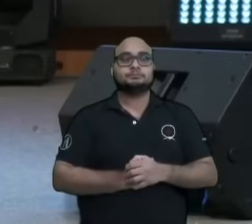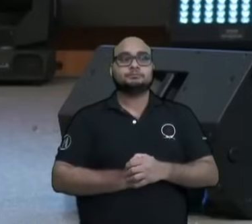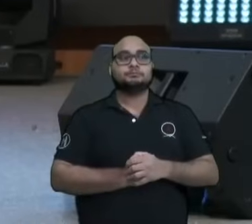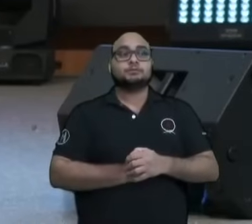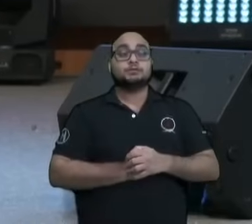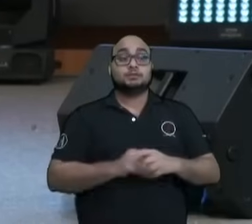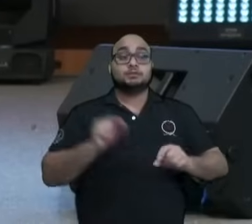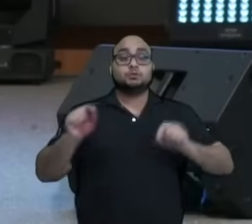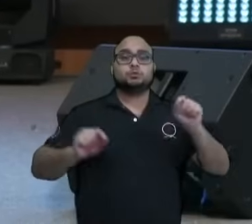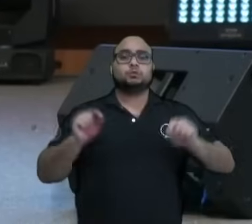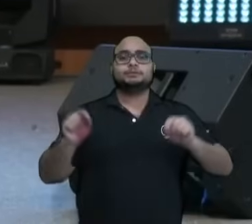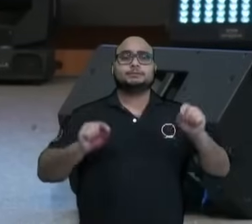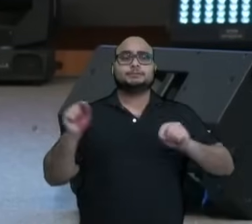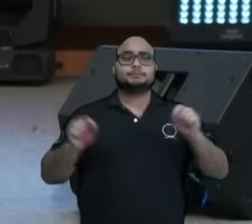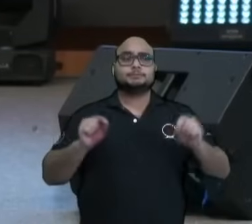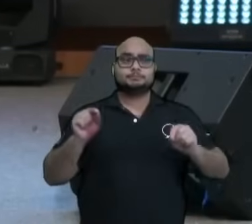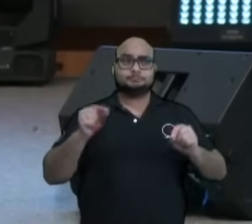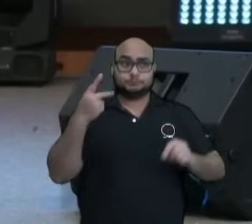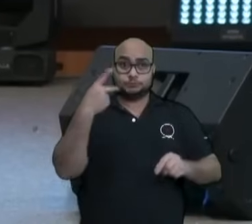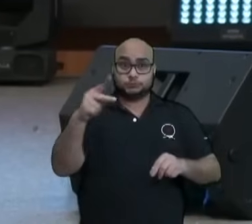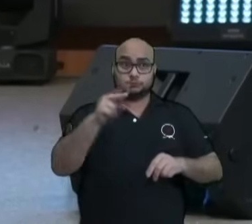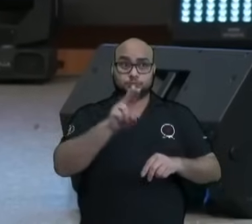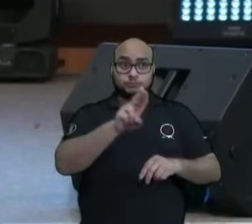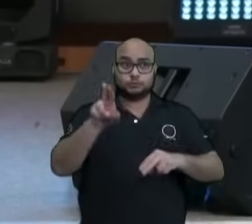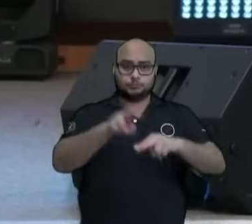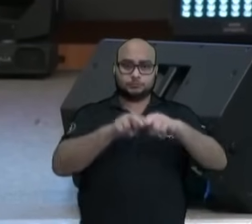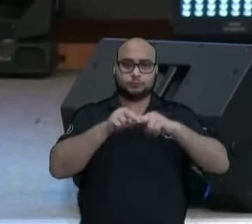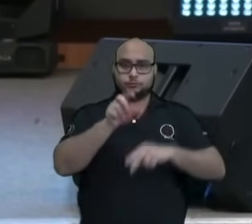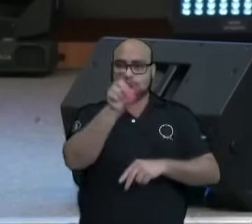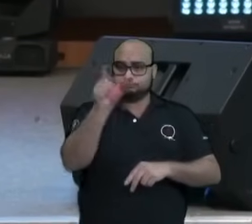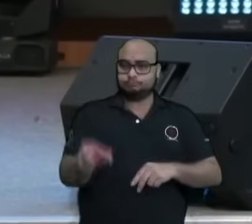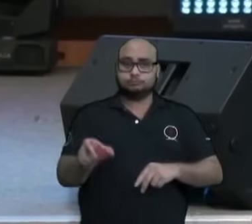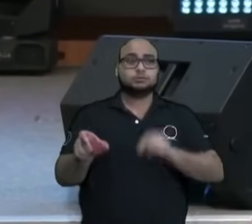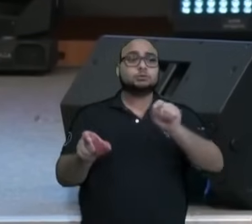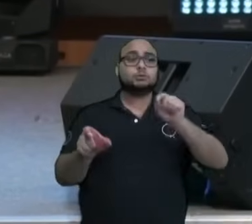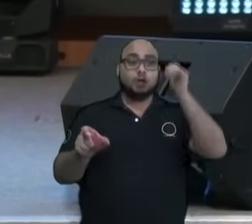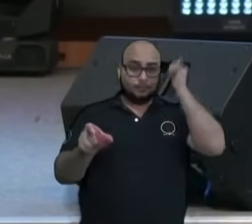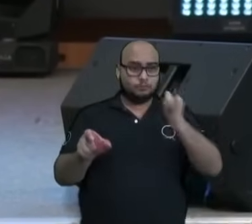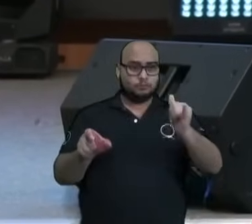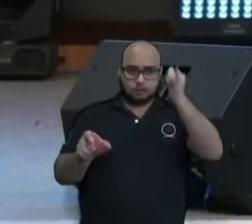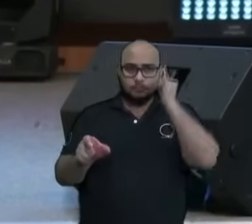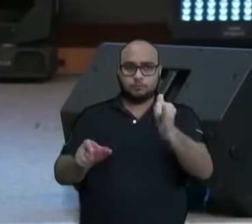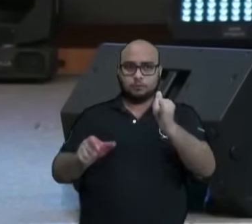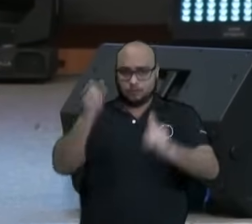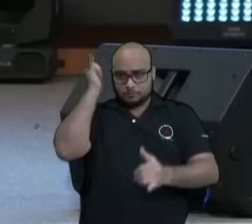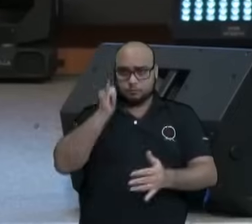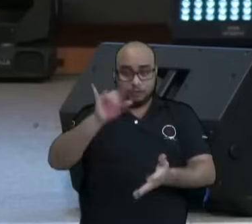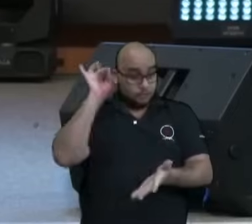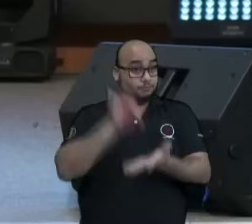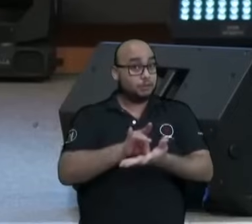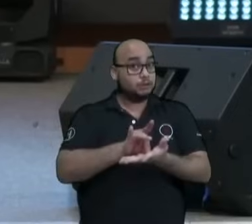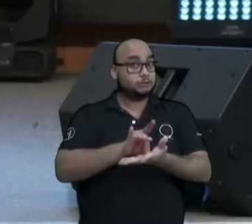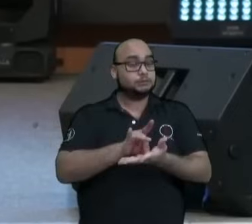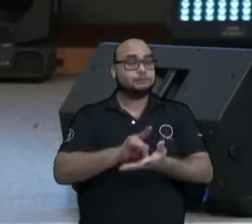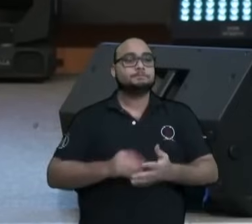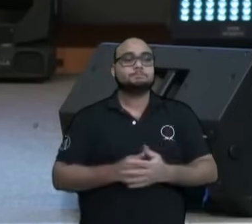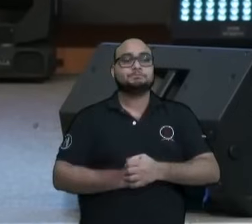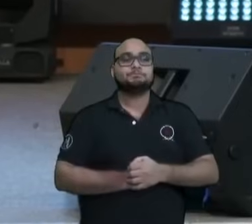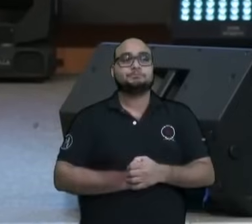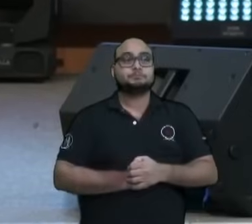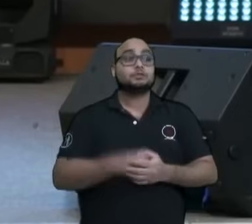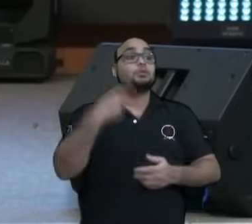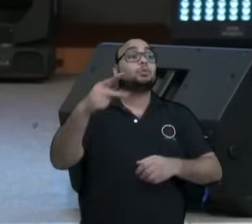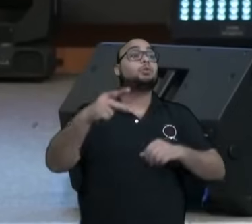pelo teu nome nós profetizamos não é profetada não foi profecia mesmo pelo teu nome operamos